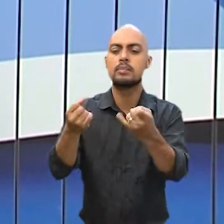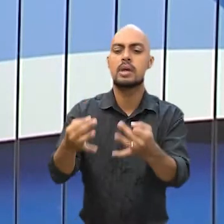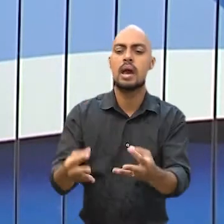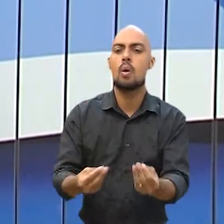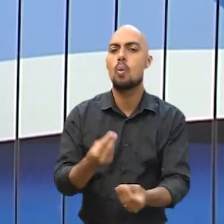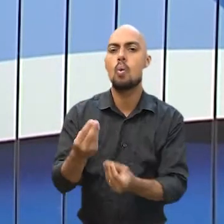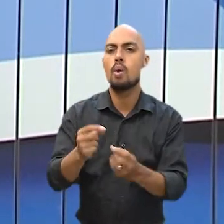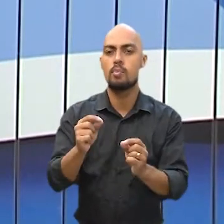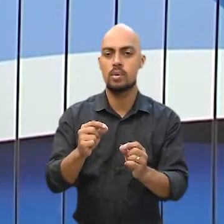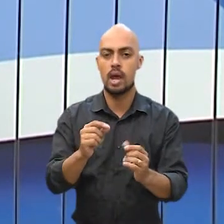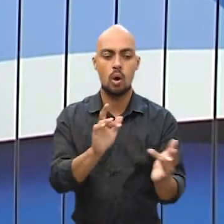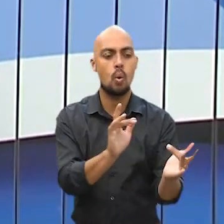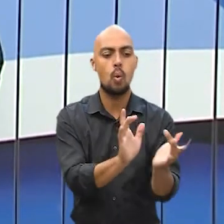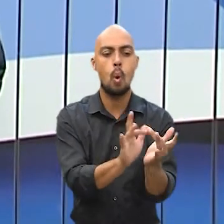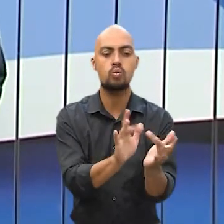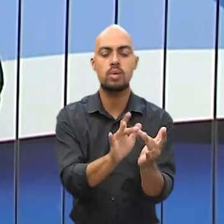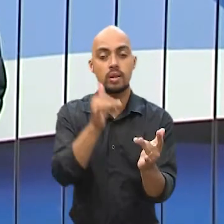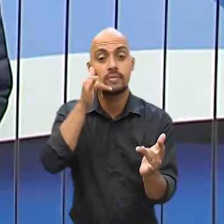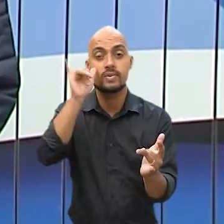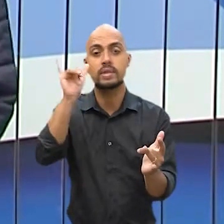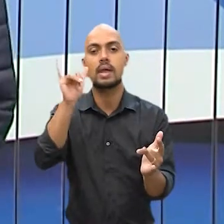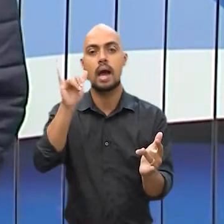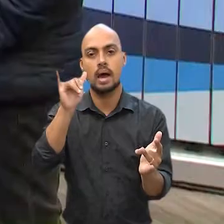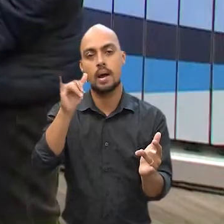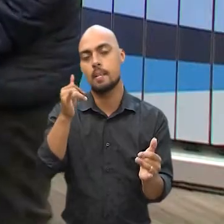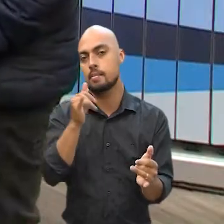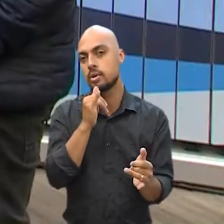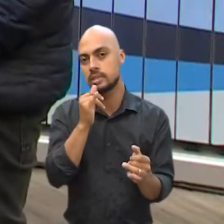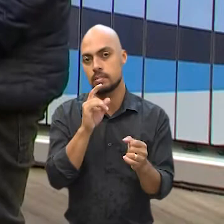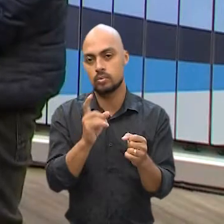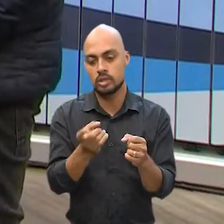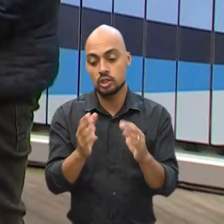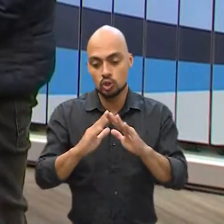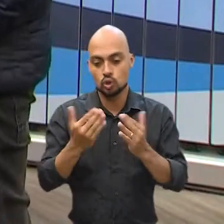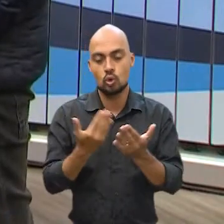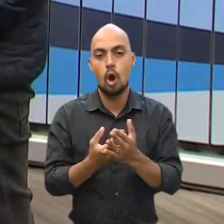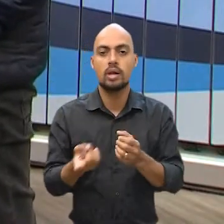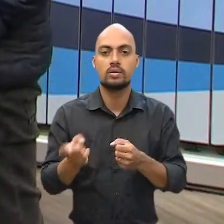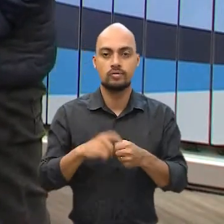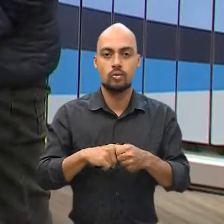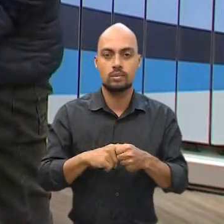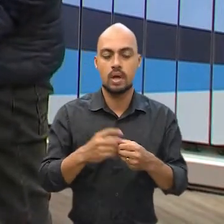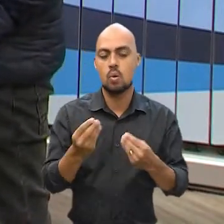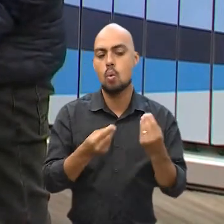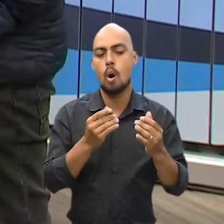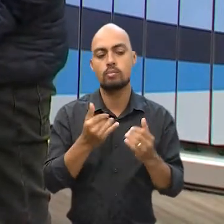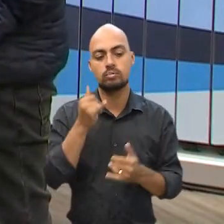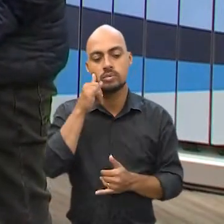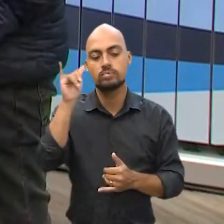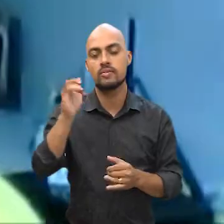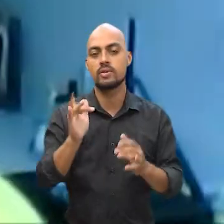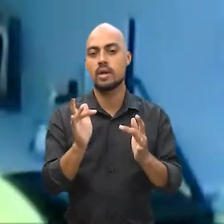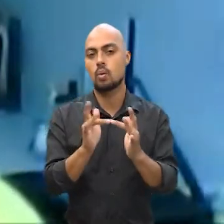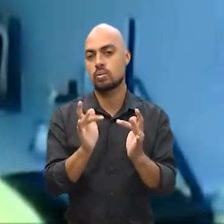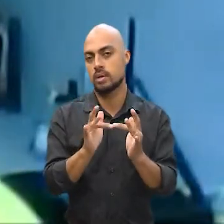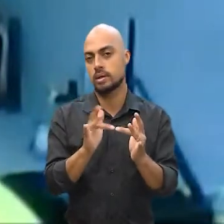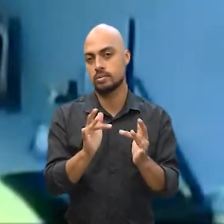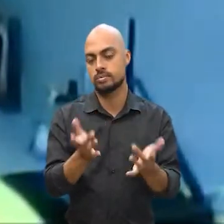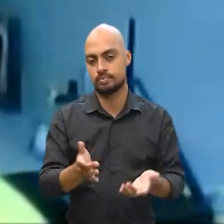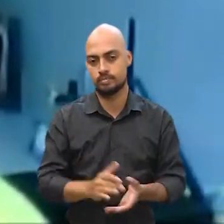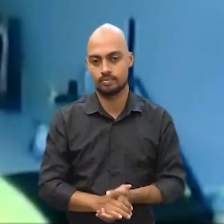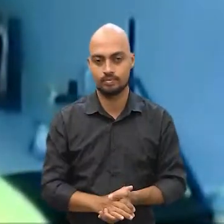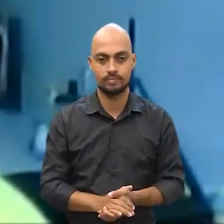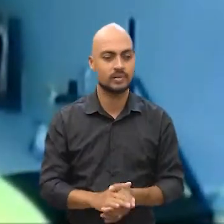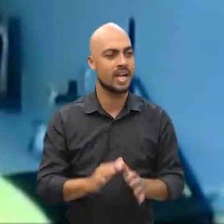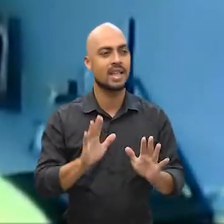os colegas em caso de volta, não é? Às aulas e tudo mais. É o papo reto